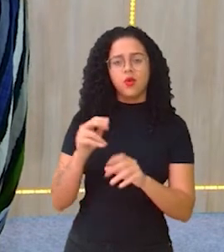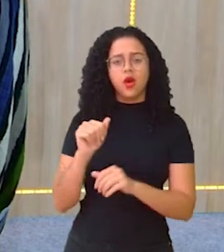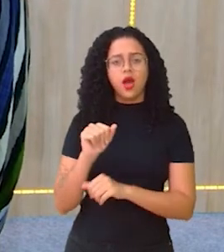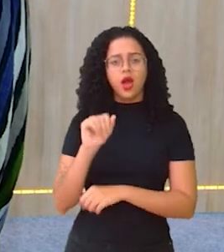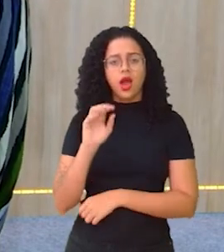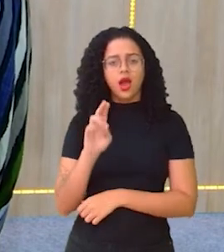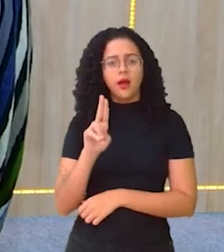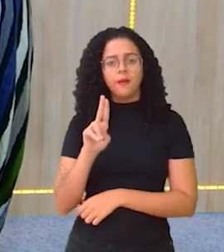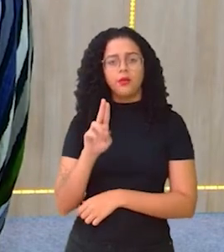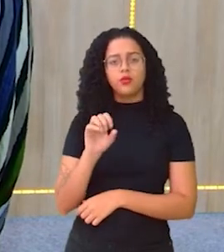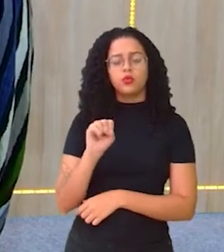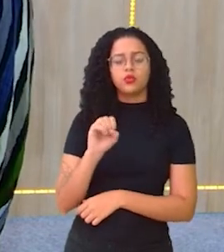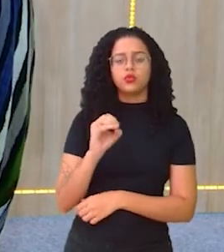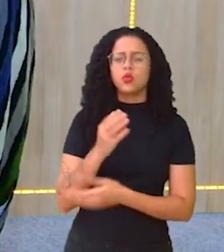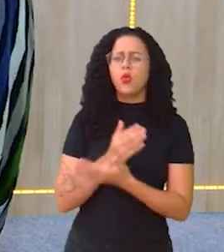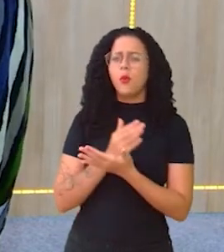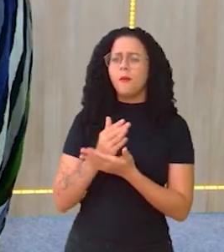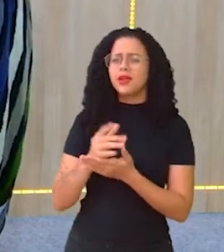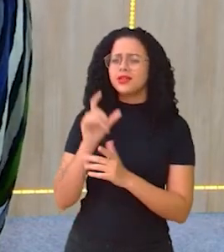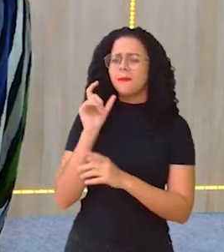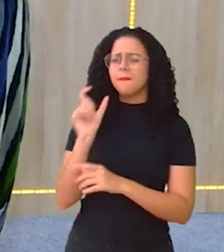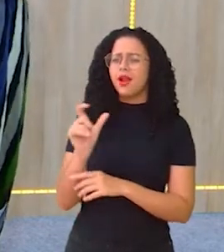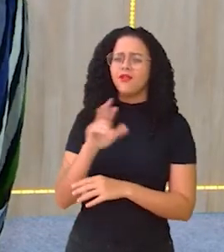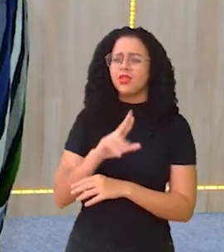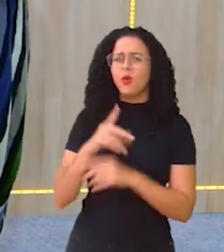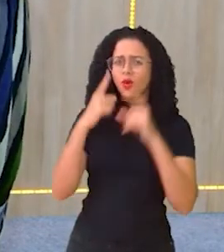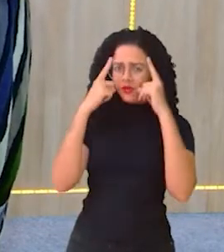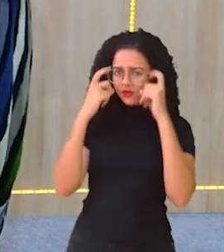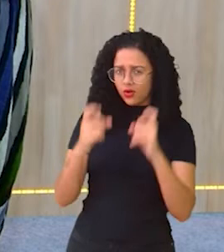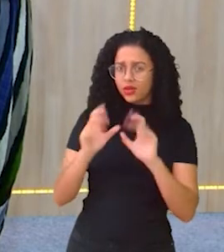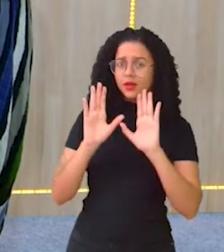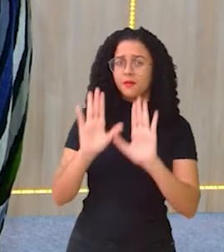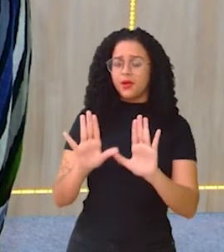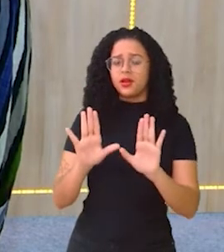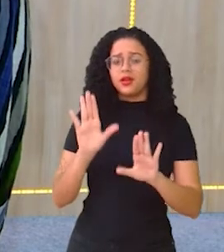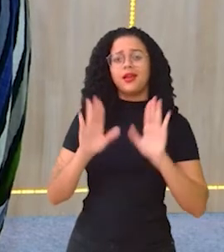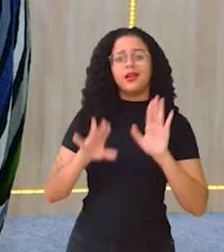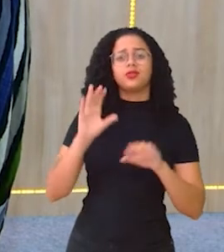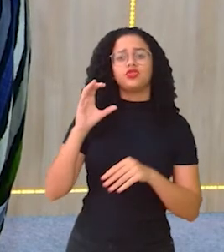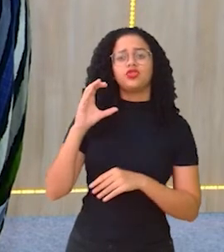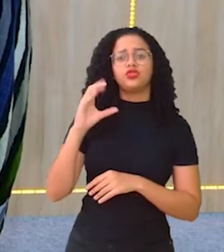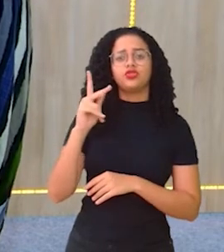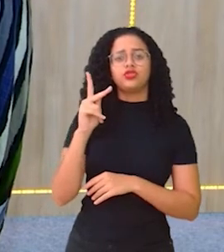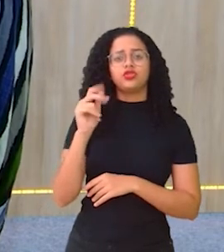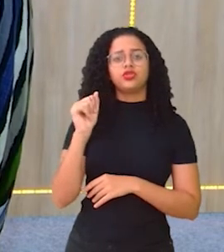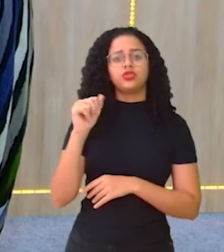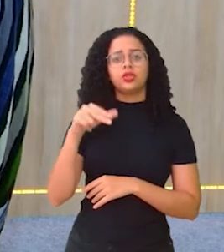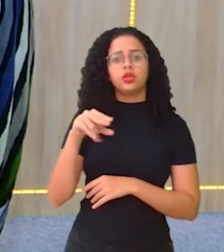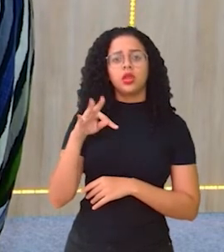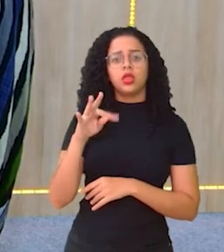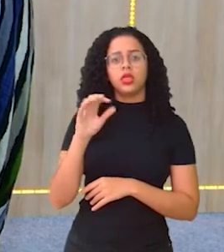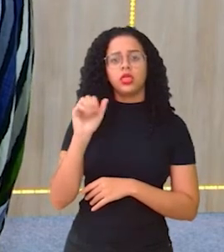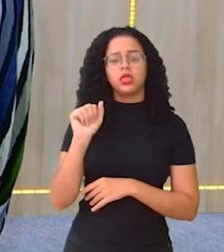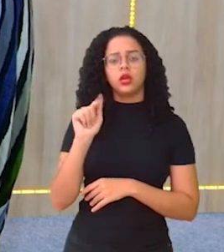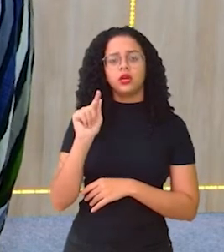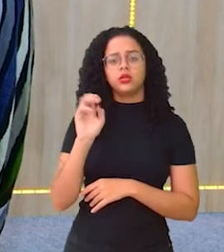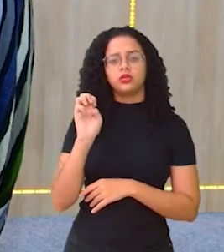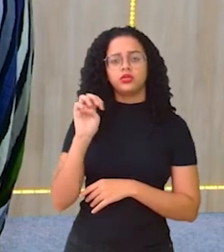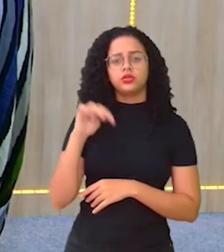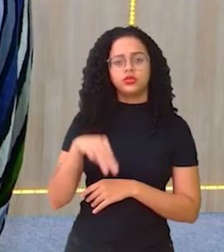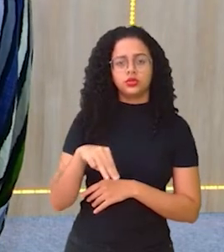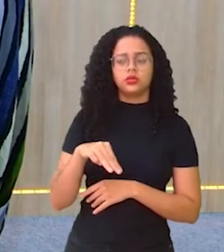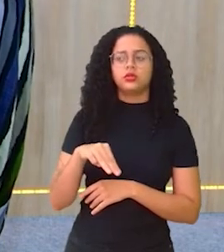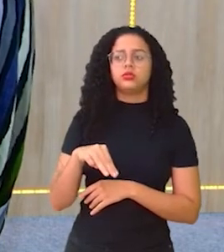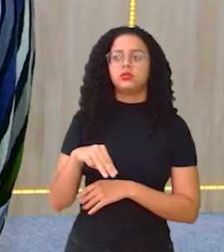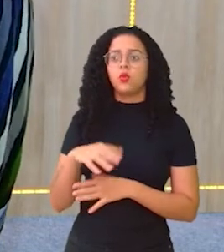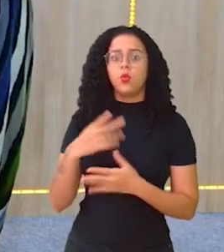começarem com palavras que às vezes não são violentas, mas que são com chantagem. Chantagem emocional. E que a pessoa às vezes é tão enredada, quando vê,